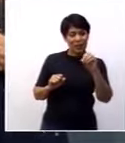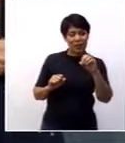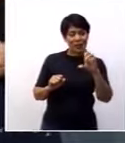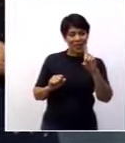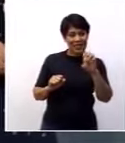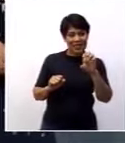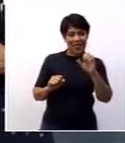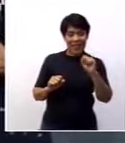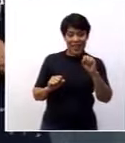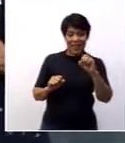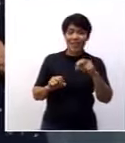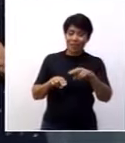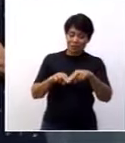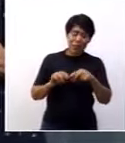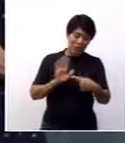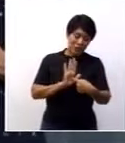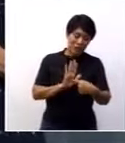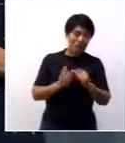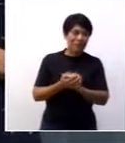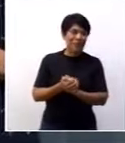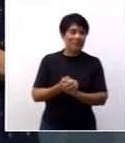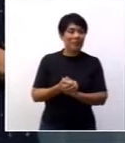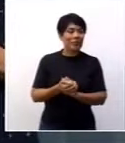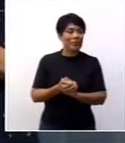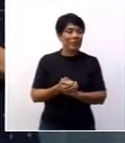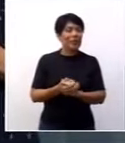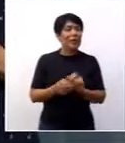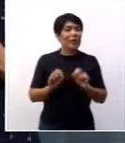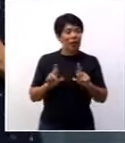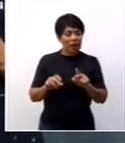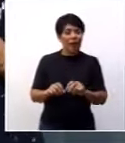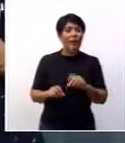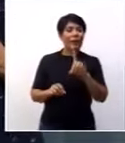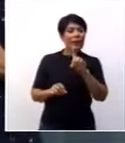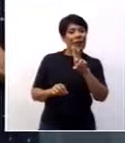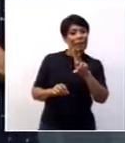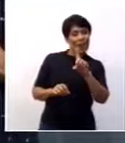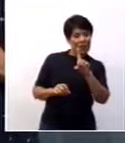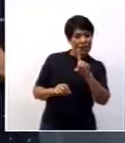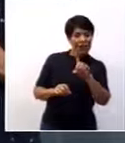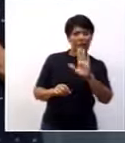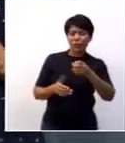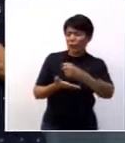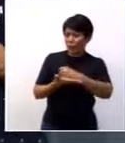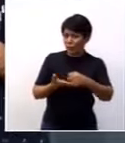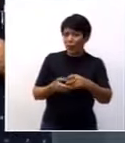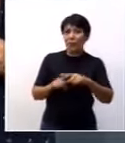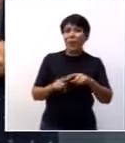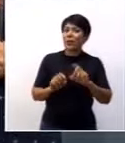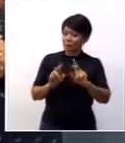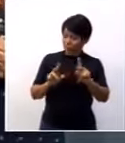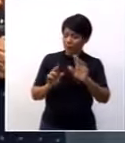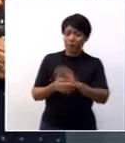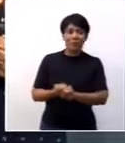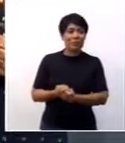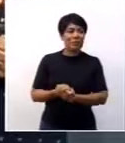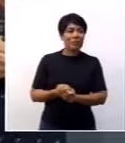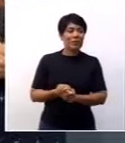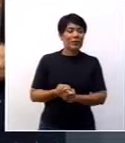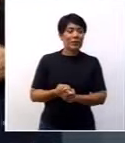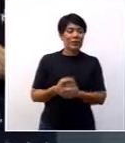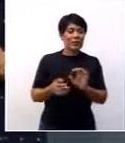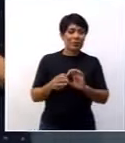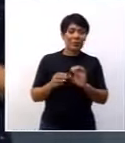Então, vamos lá. Memórias Póstumas, um filme, tudo bem, é DVD, já é algo, né, ultrapassado, mas está valendo, tá bom? Vamos usar a